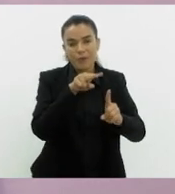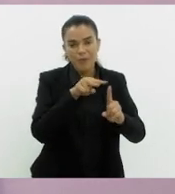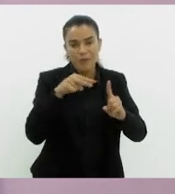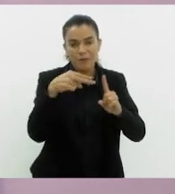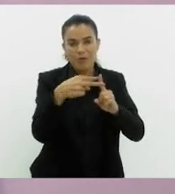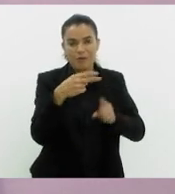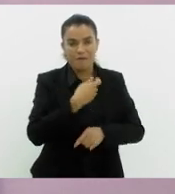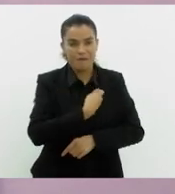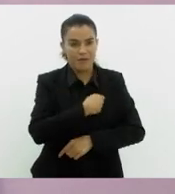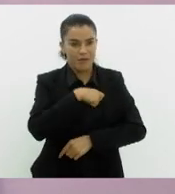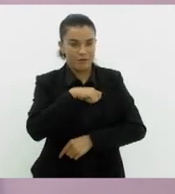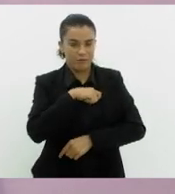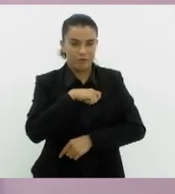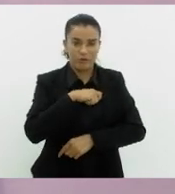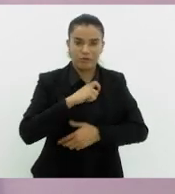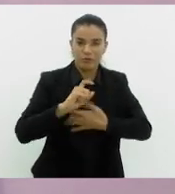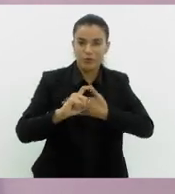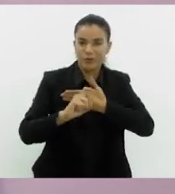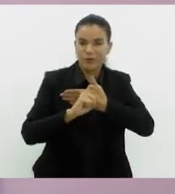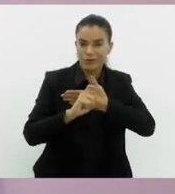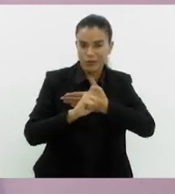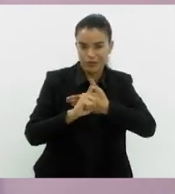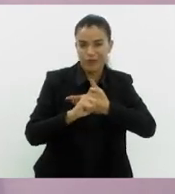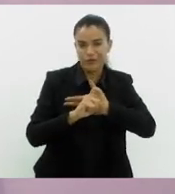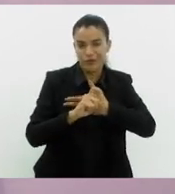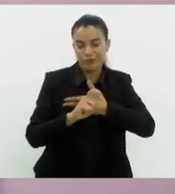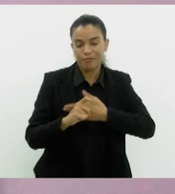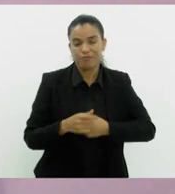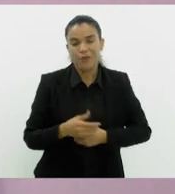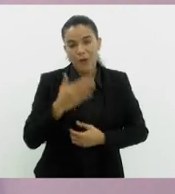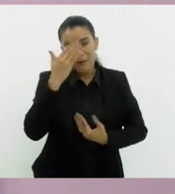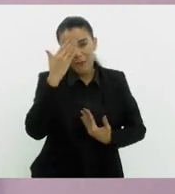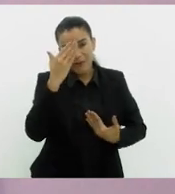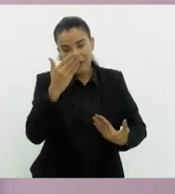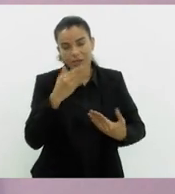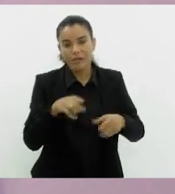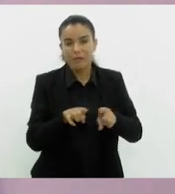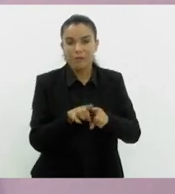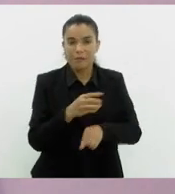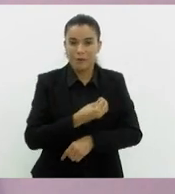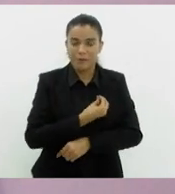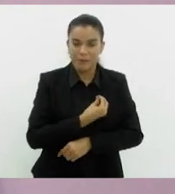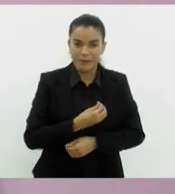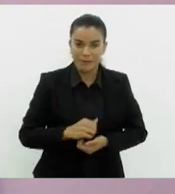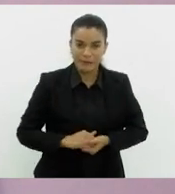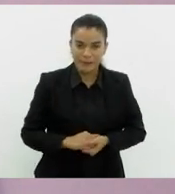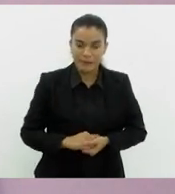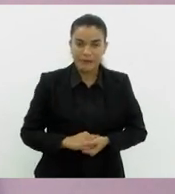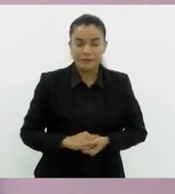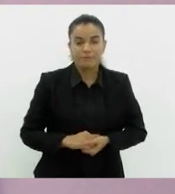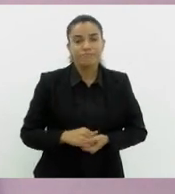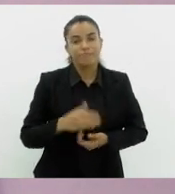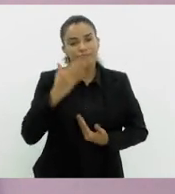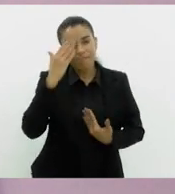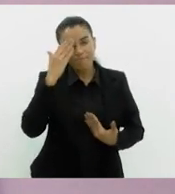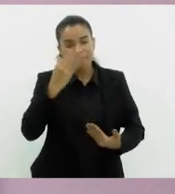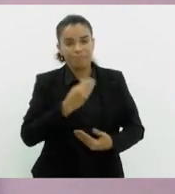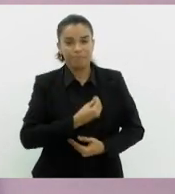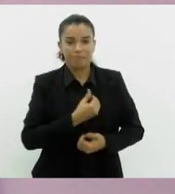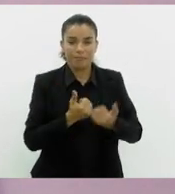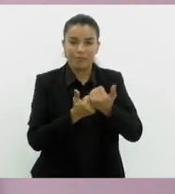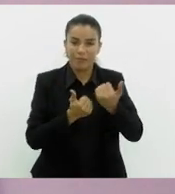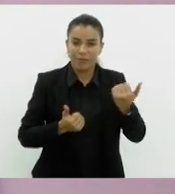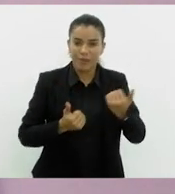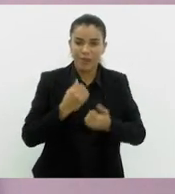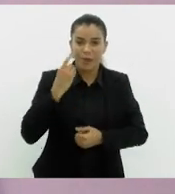da fiscalização do Poder Executivo. Então, muito obrigada pela sua presença. Quero anunciar aqui a presença da assessoria da